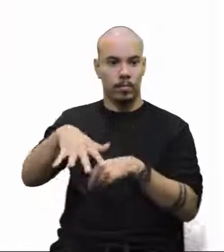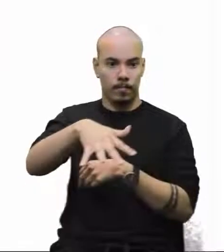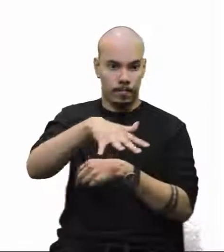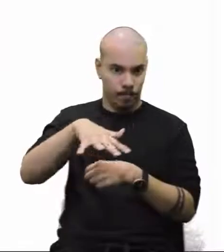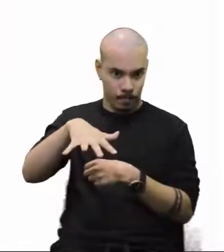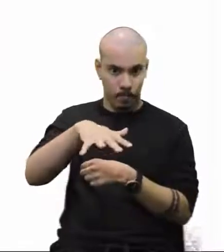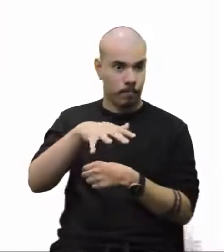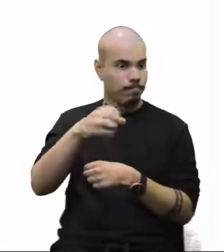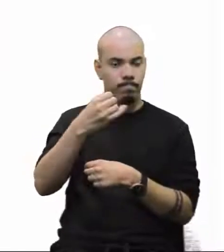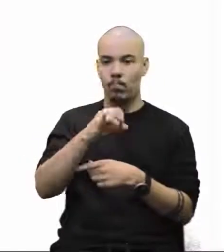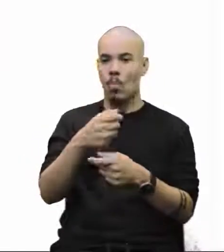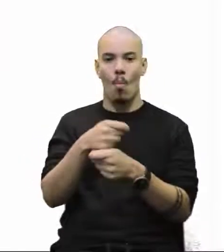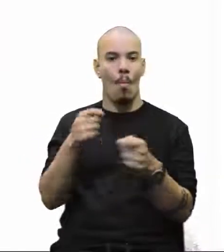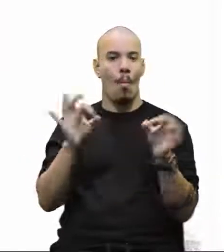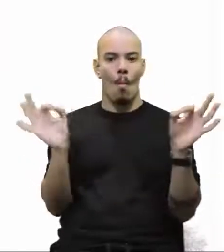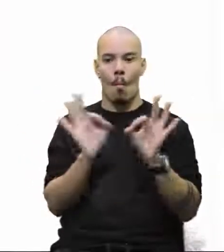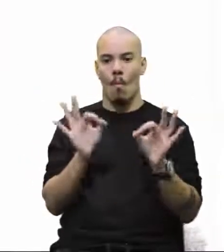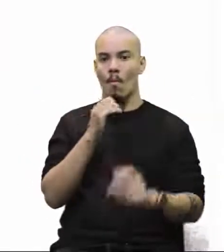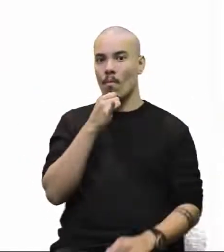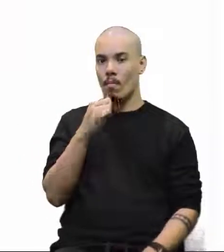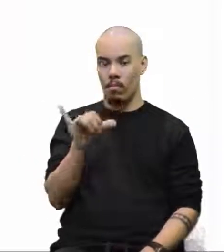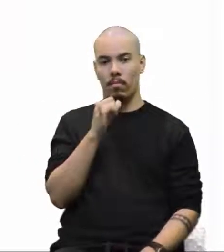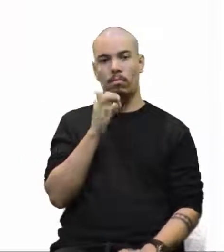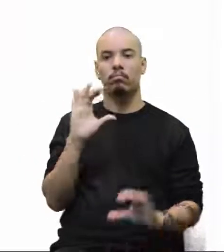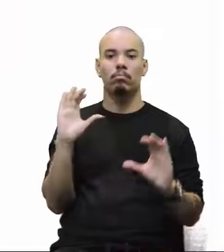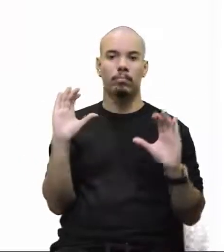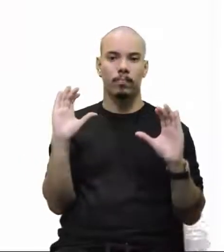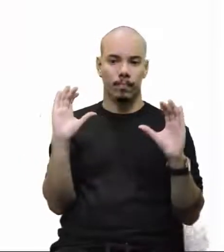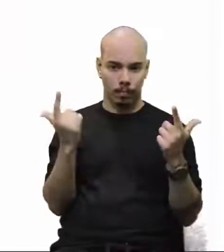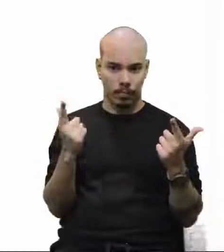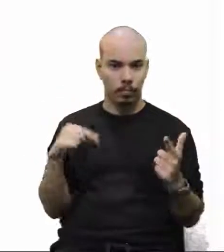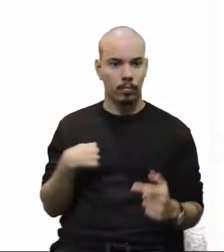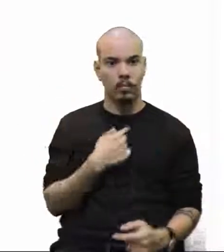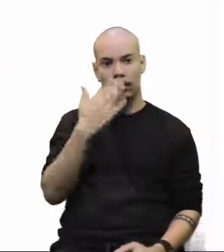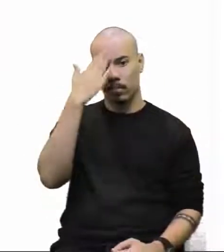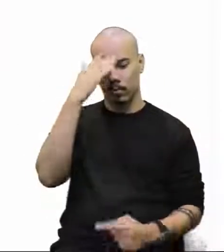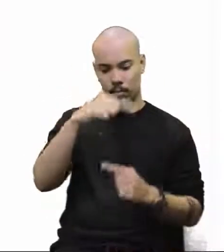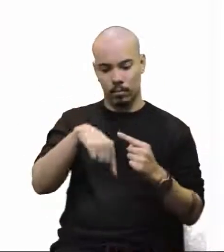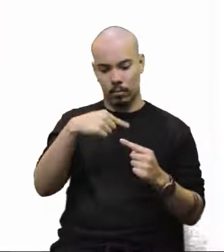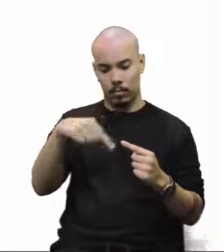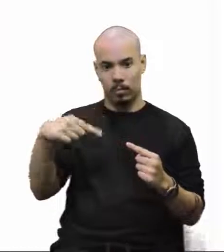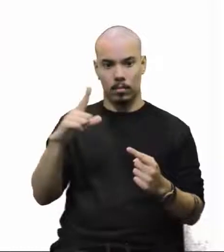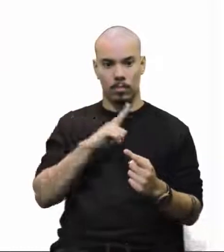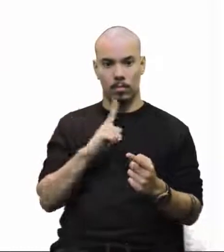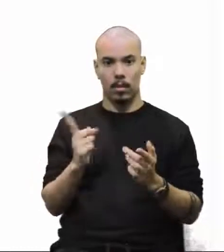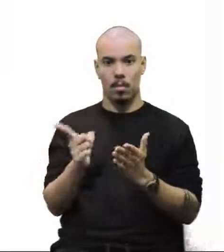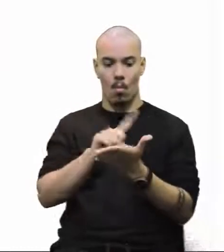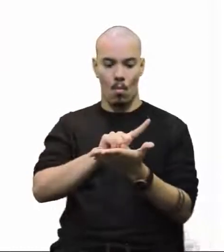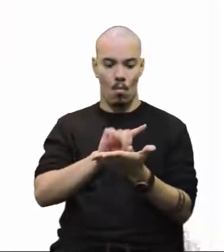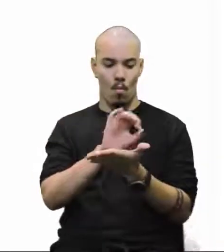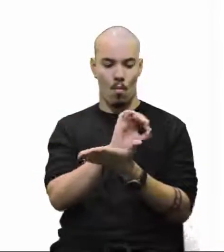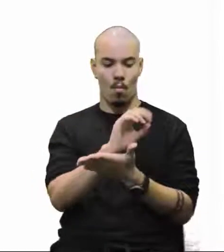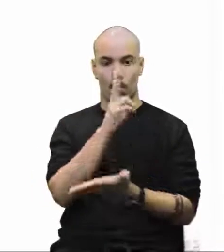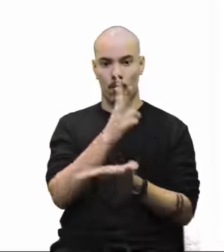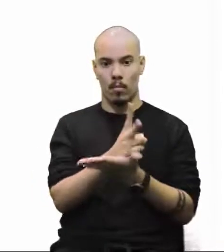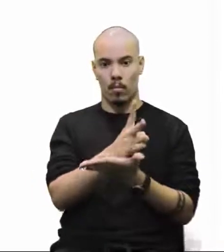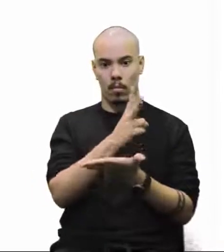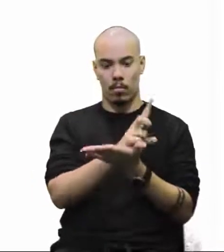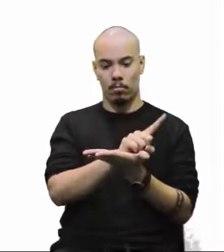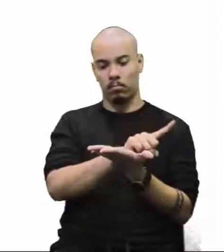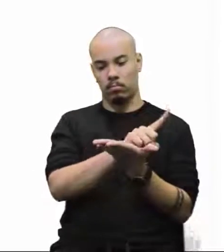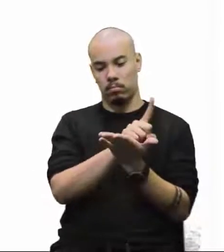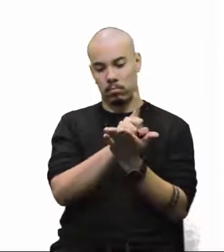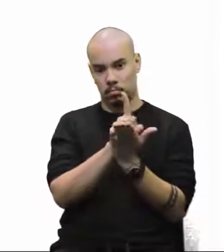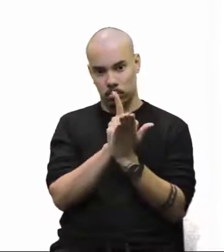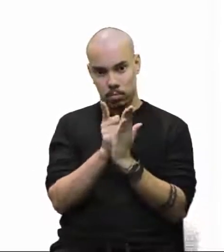E quando não passa a corrente elétrica, lógico, no quadro, né, as molas mantêm o ponteiro na graduação zero da escala. Ao se estabelecer